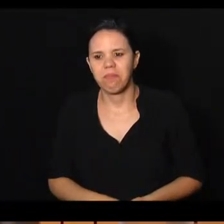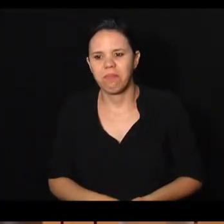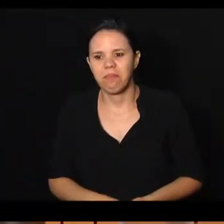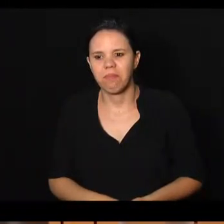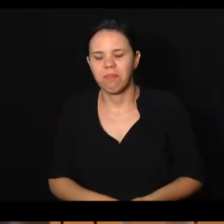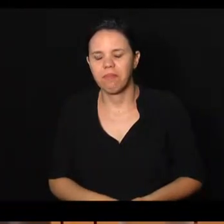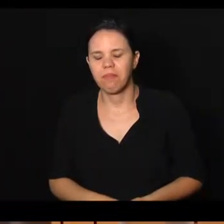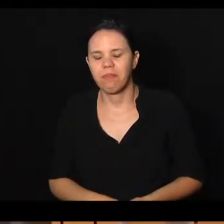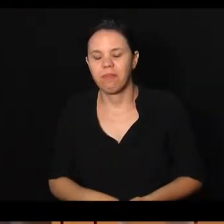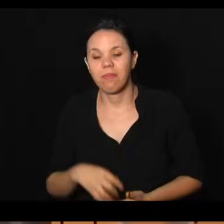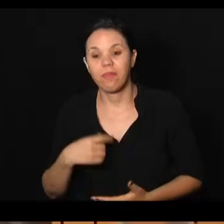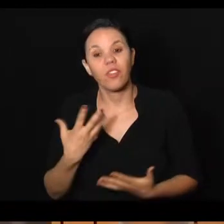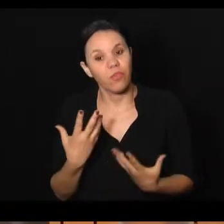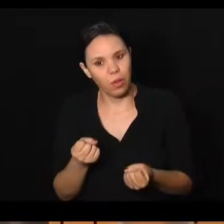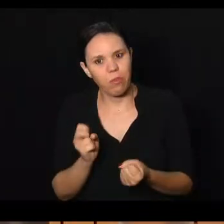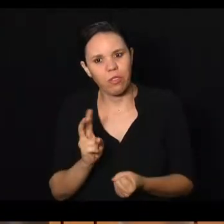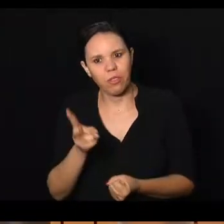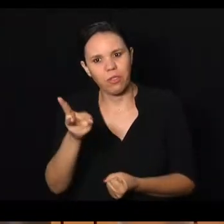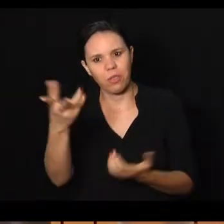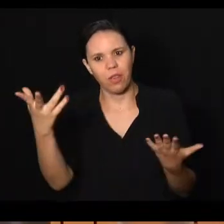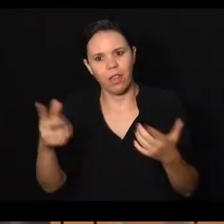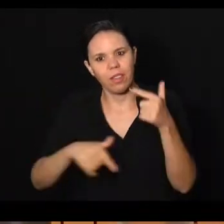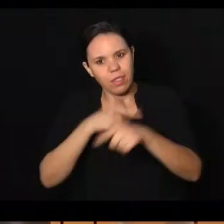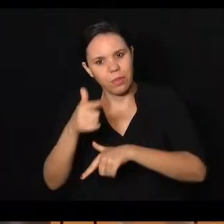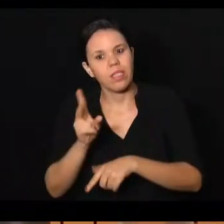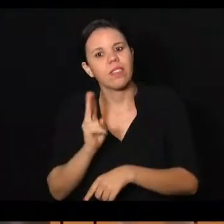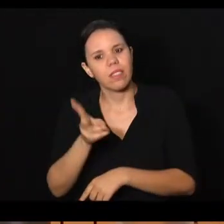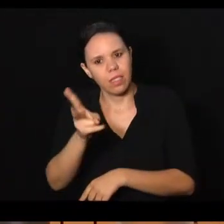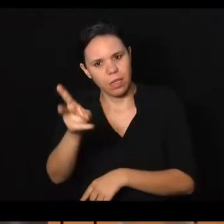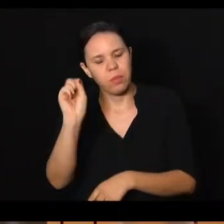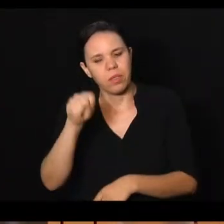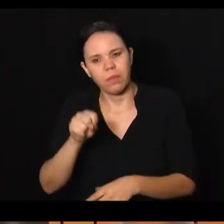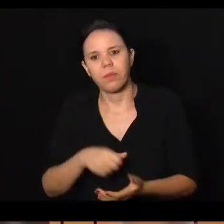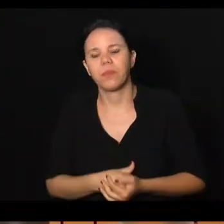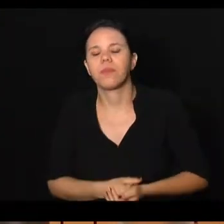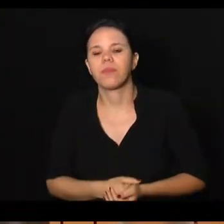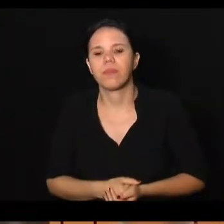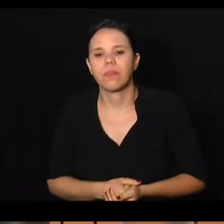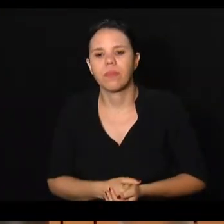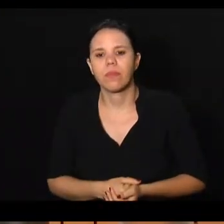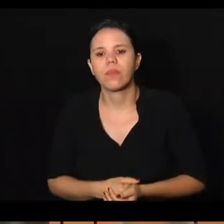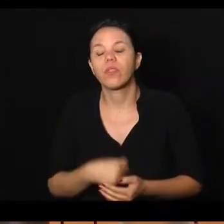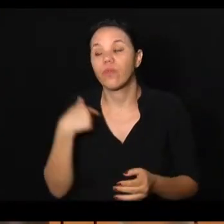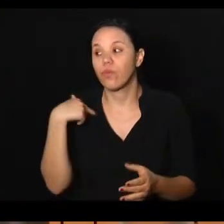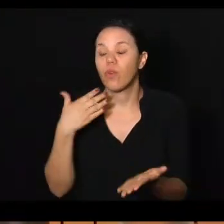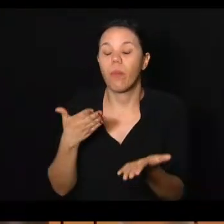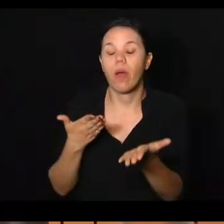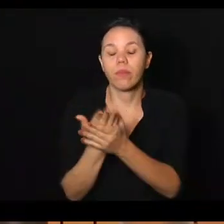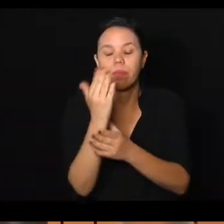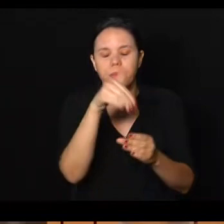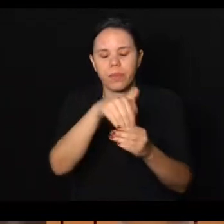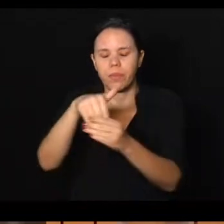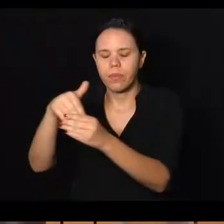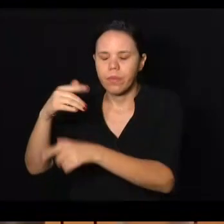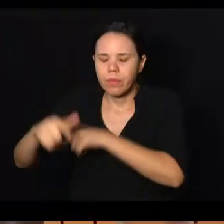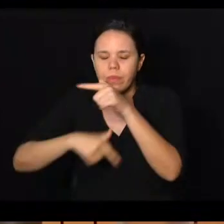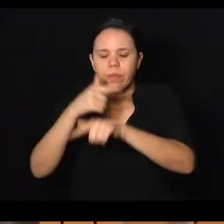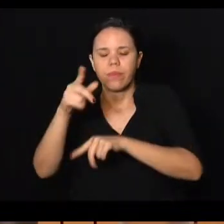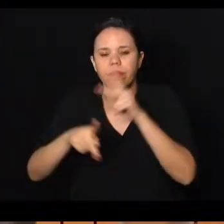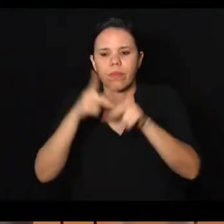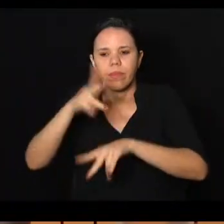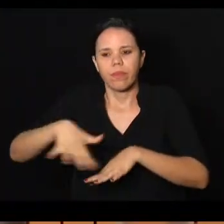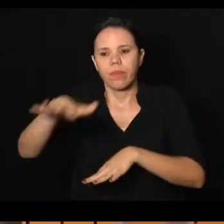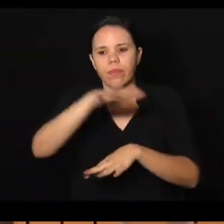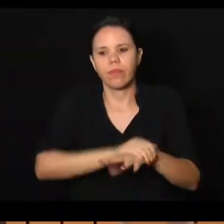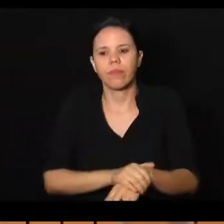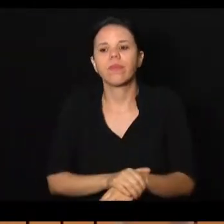Nós vamos continuar o nosso trabalho sempre. Nós somos eleitos para trabalhar pela população, e